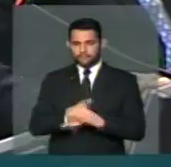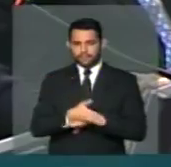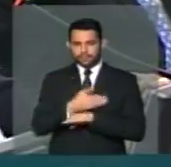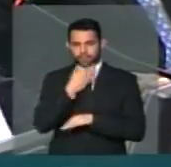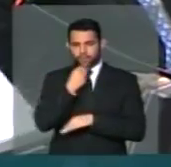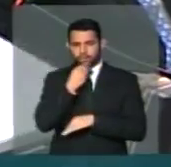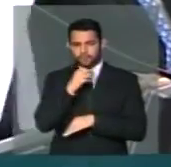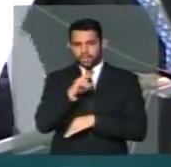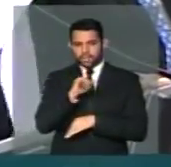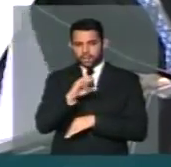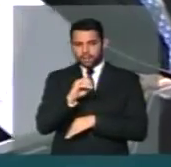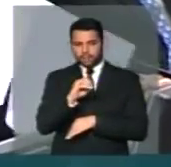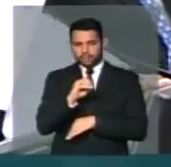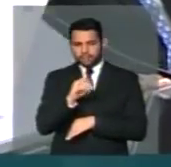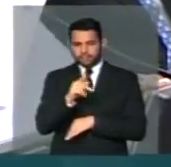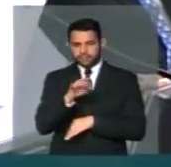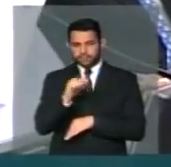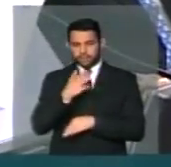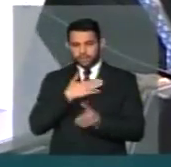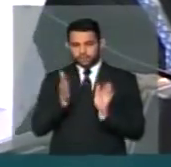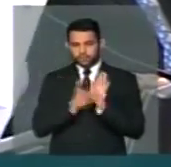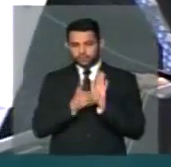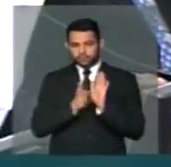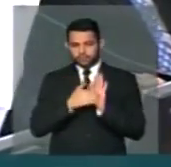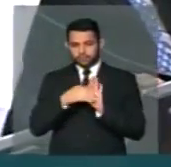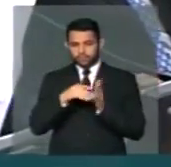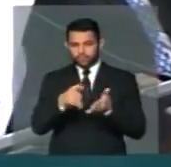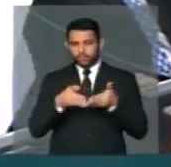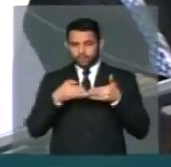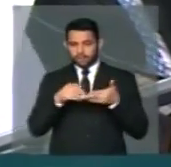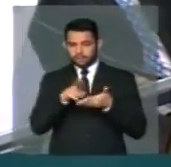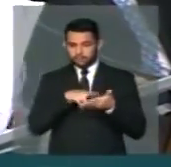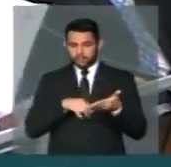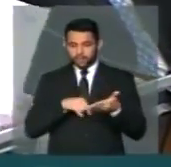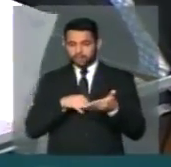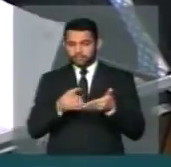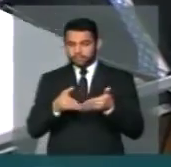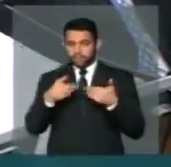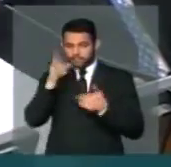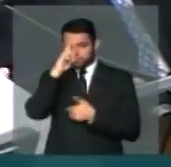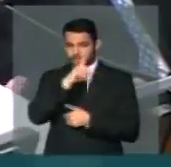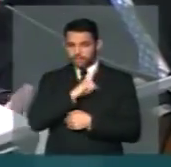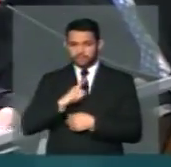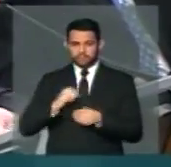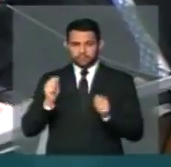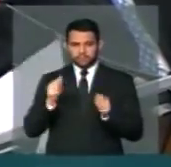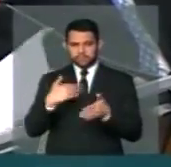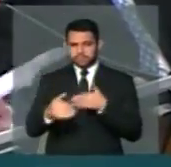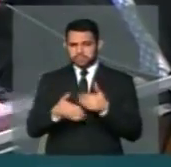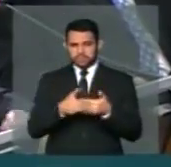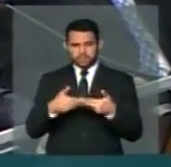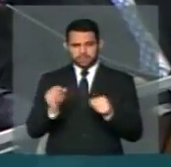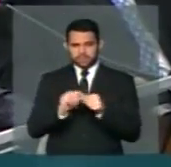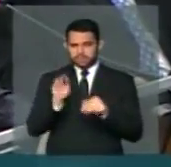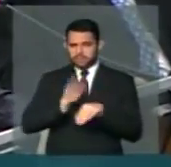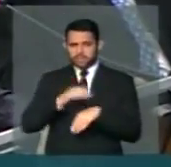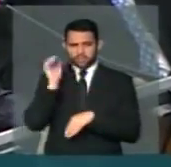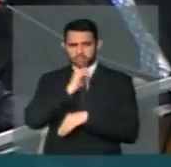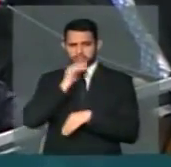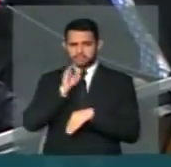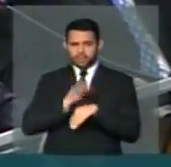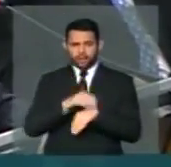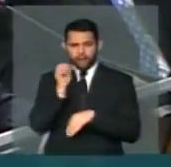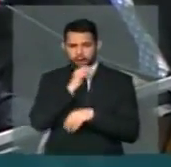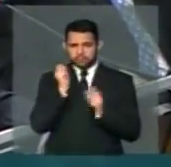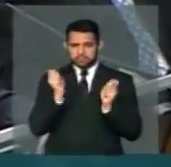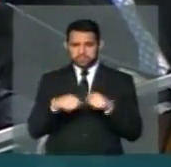Ricardo Pessoa, porque eu sou autor do requerimento. Por isso que peço que Vossa Excelência pode tomar as medidas mais urgentes e mais rápidas